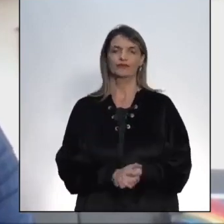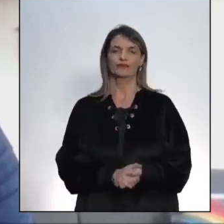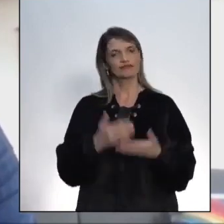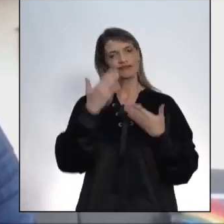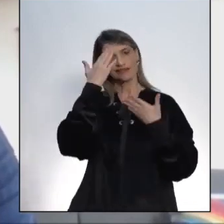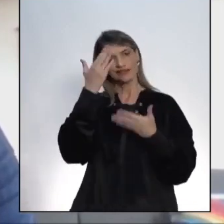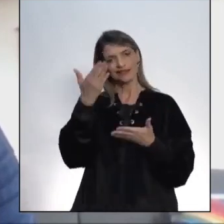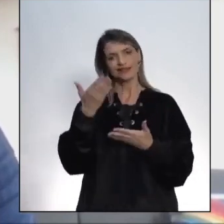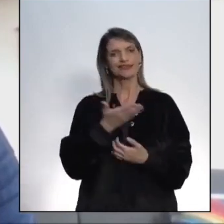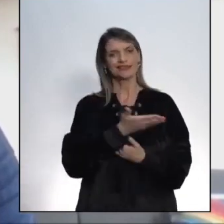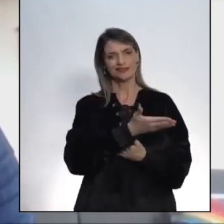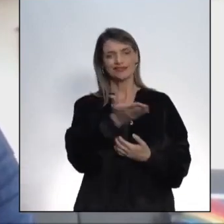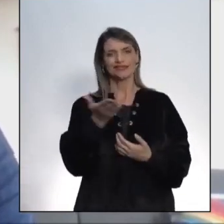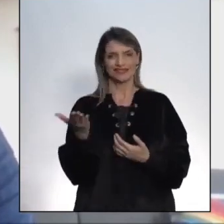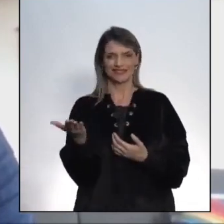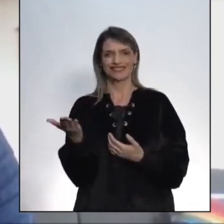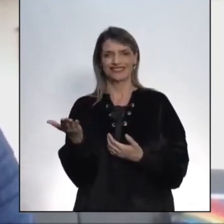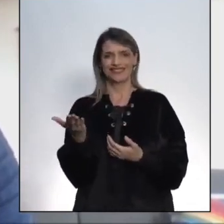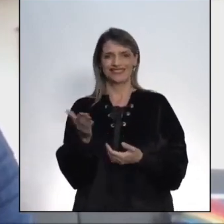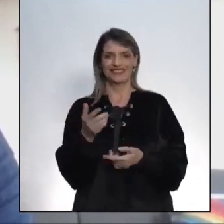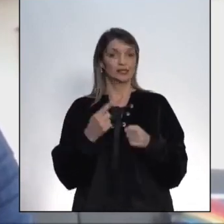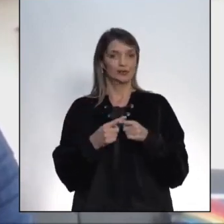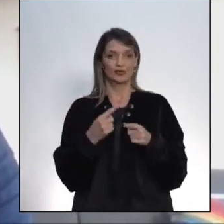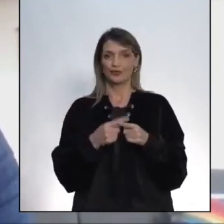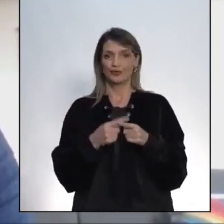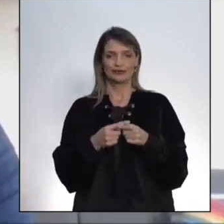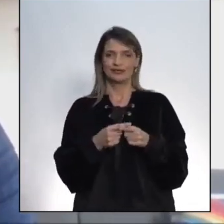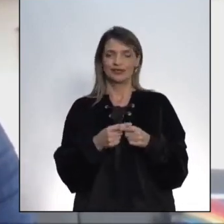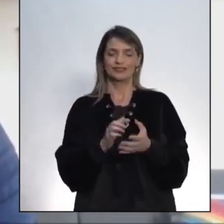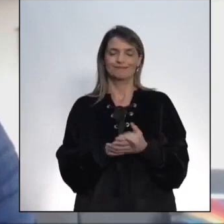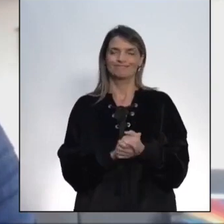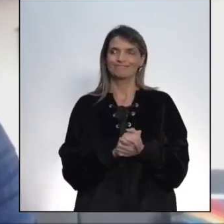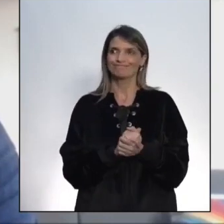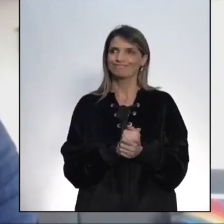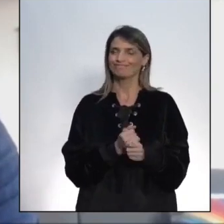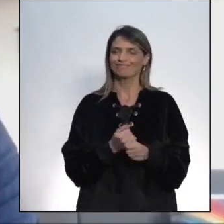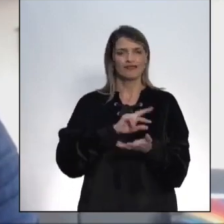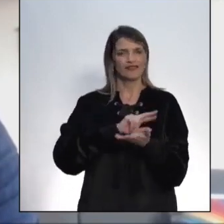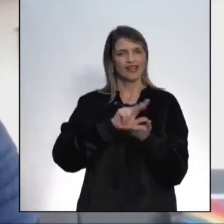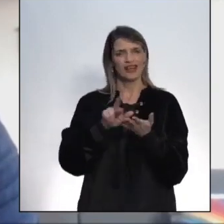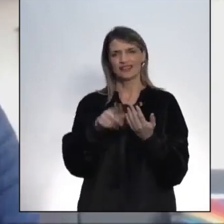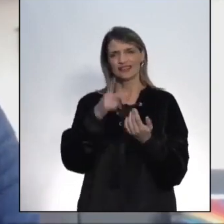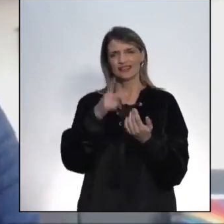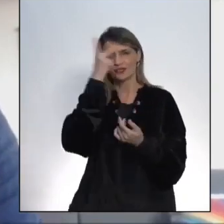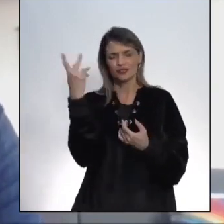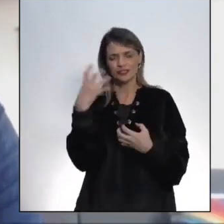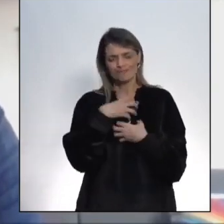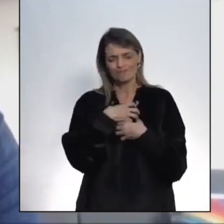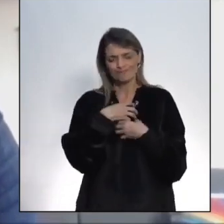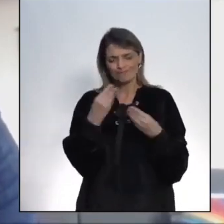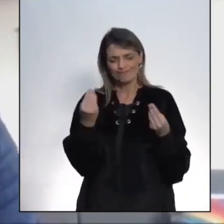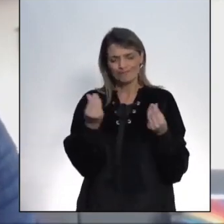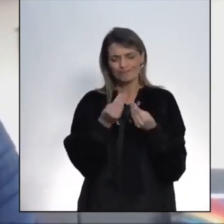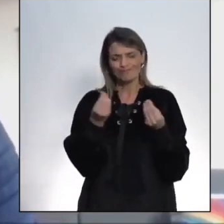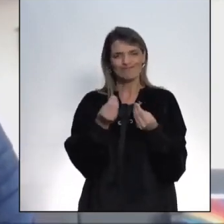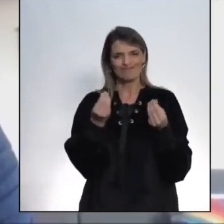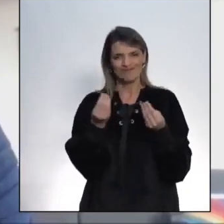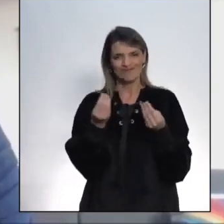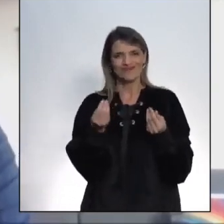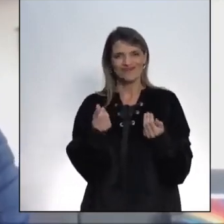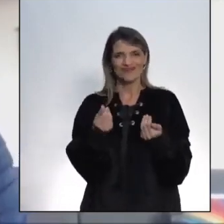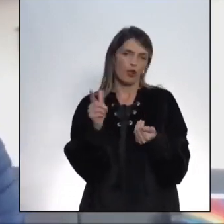obrigado a vocês, porque com certeza tem muita gente sendo tocada por isso, óbvio, em primeiro lugar, os